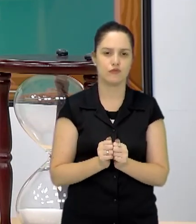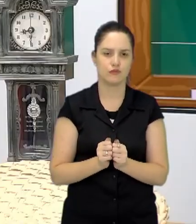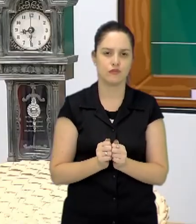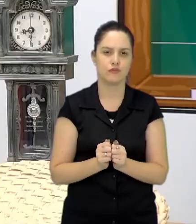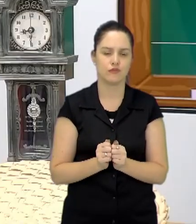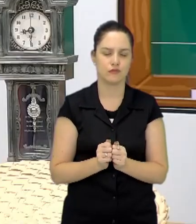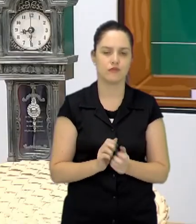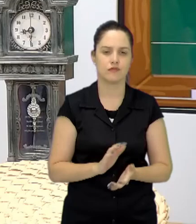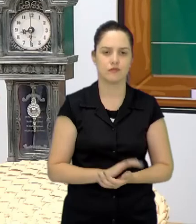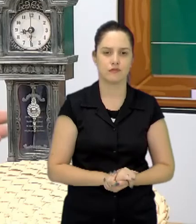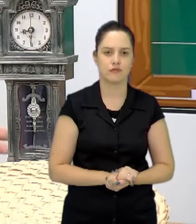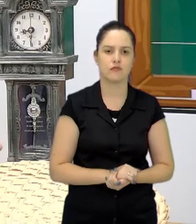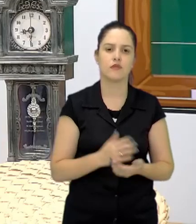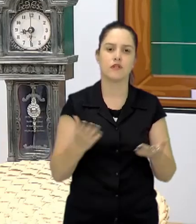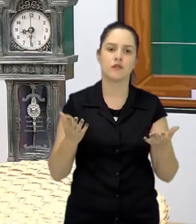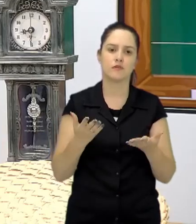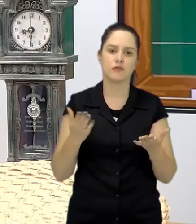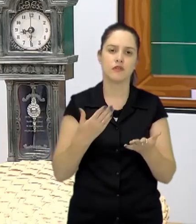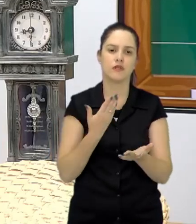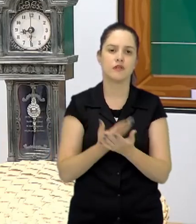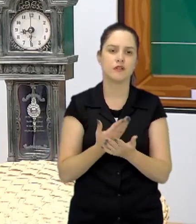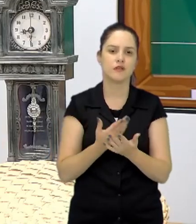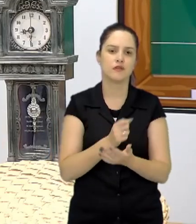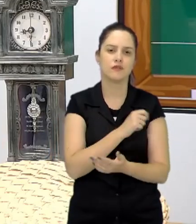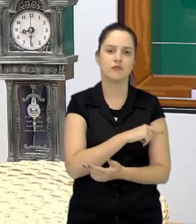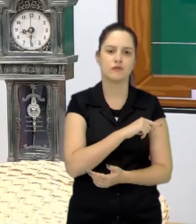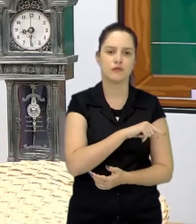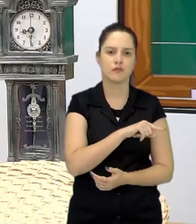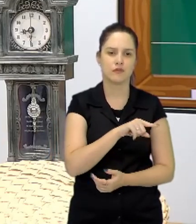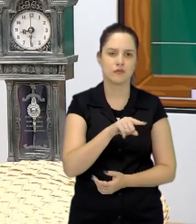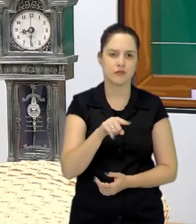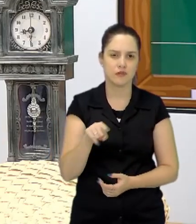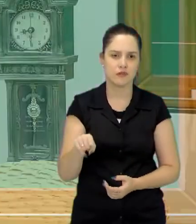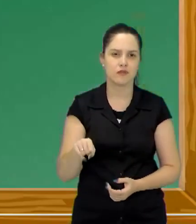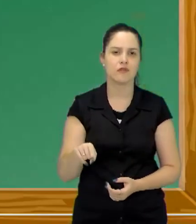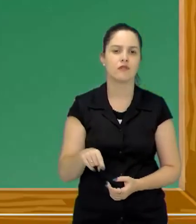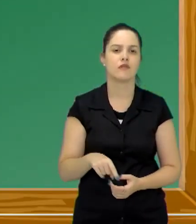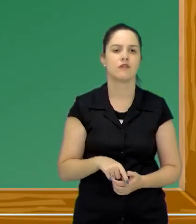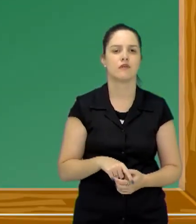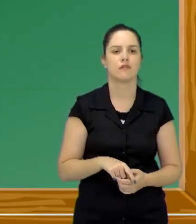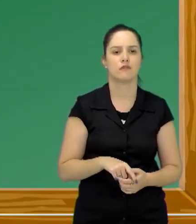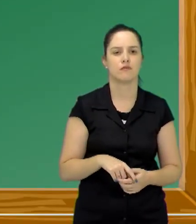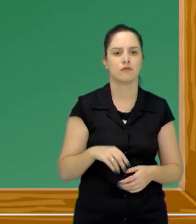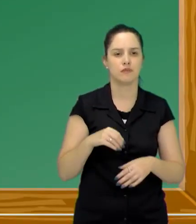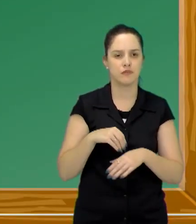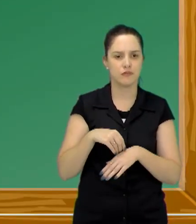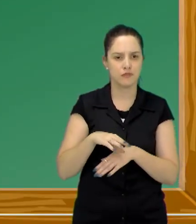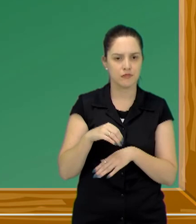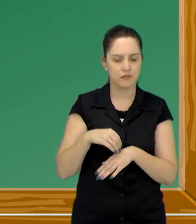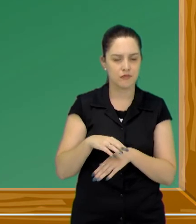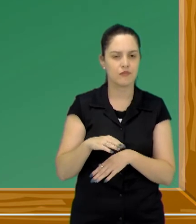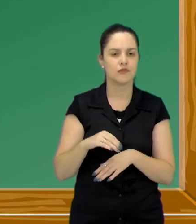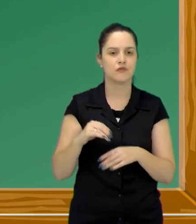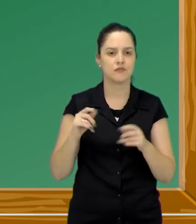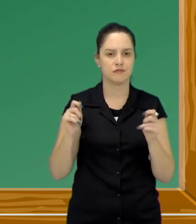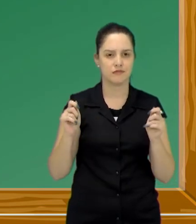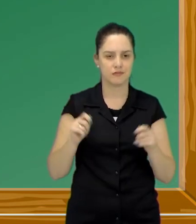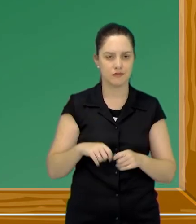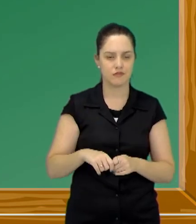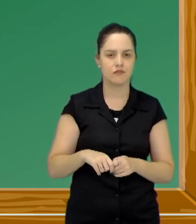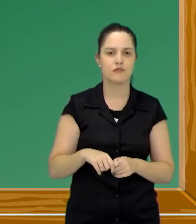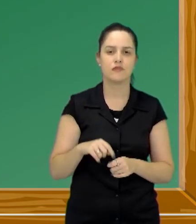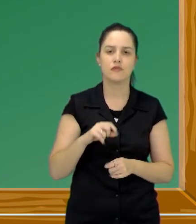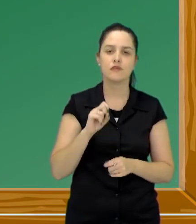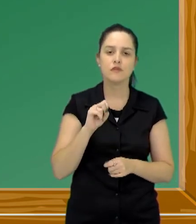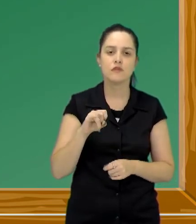É verdade. E agora, estudantes, é com vocês. Então faça aí um brainstorm, que é a tempestade de ideias, e levantem